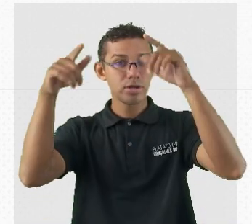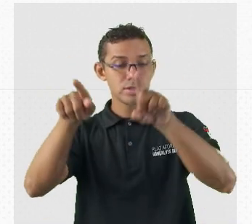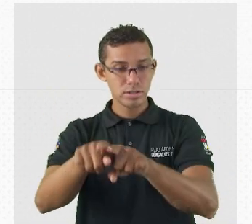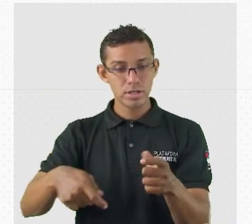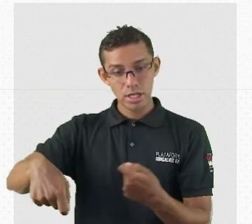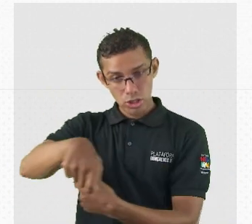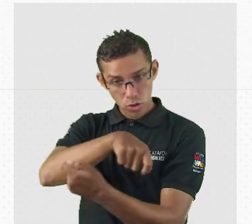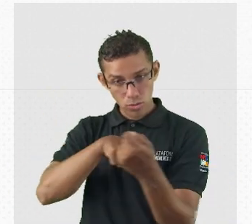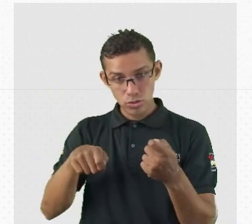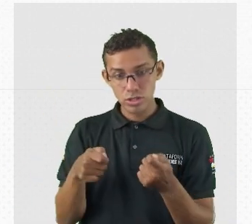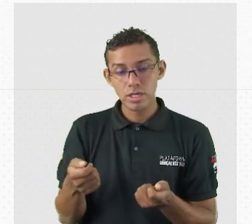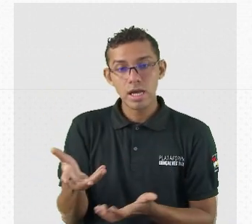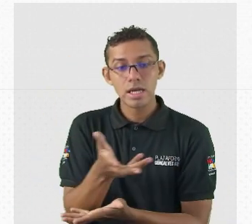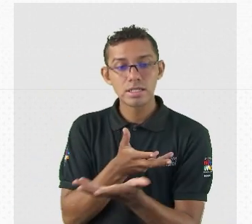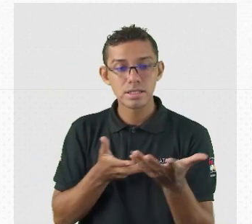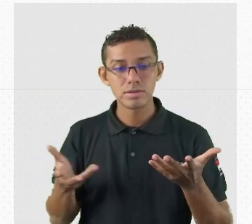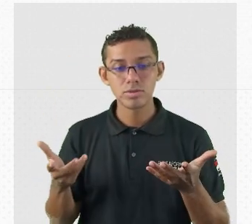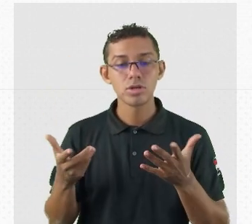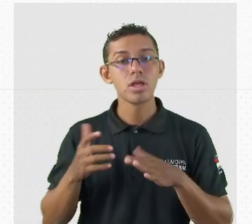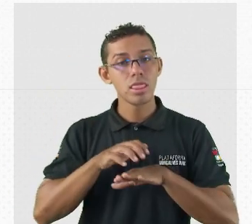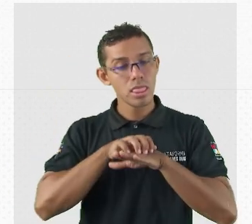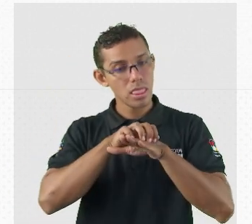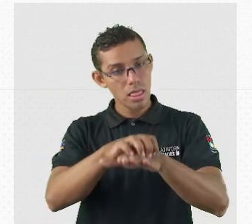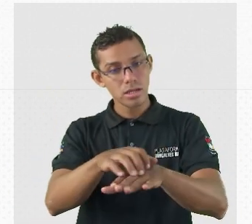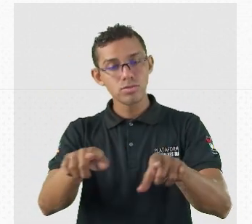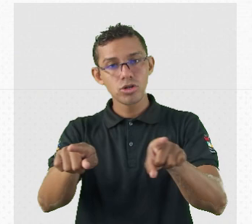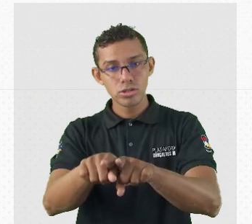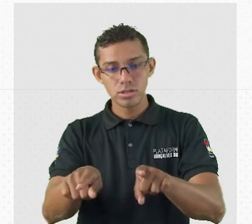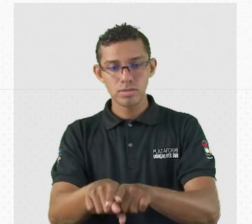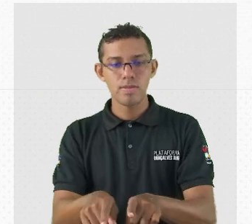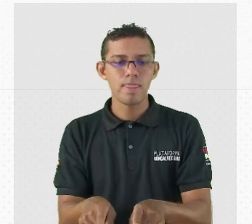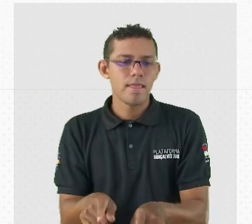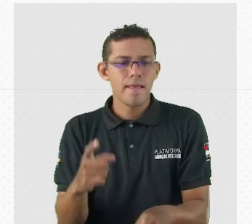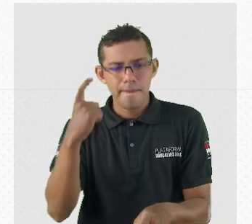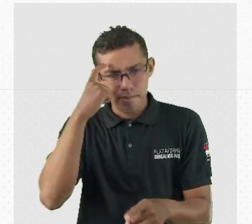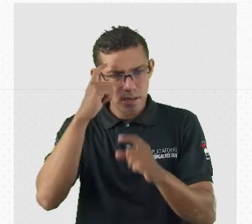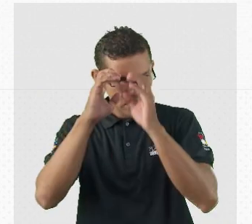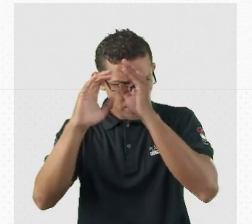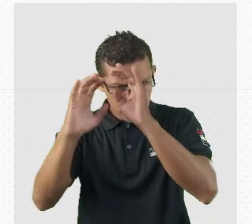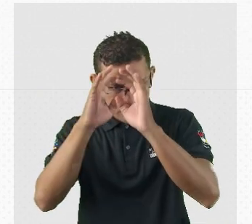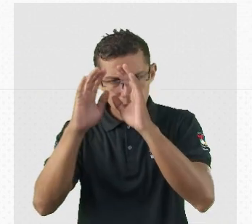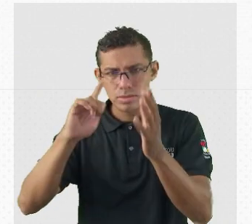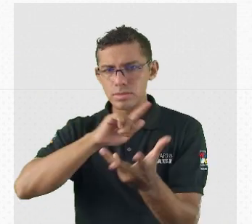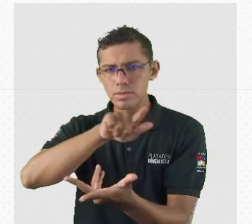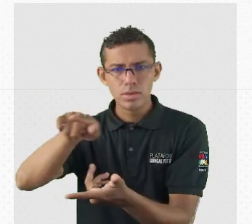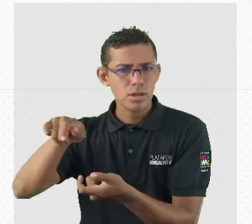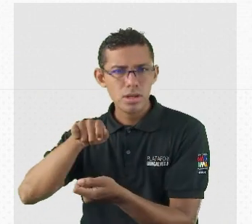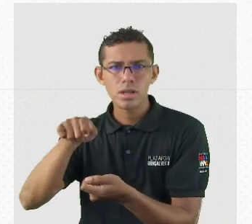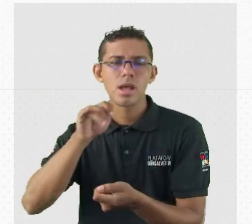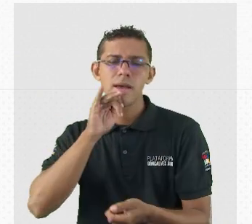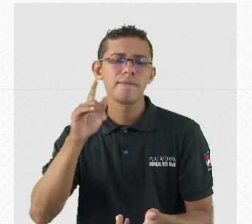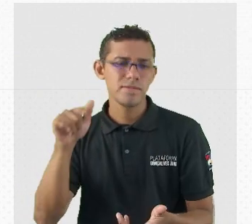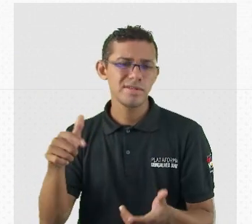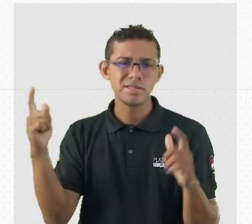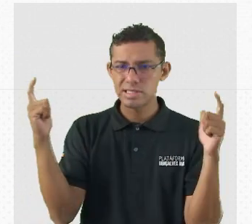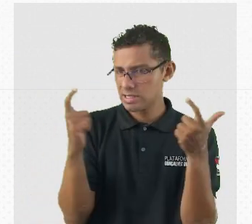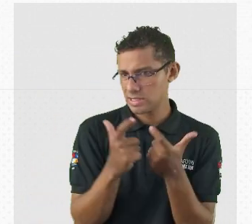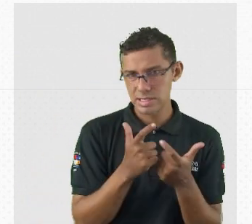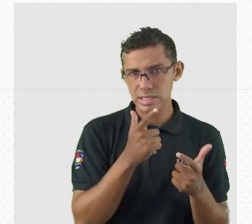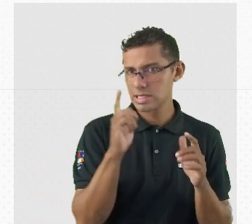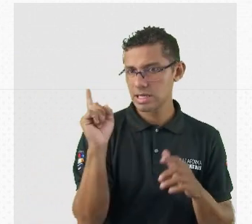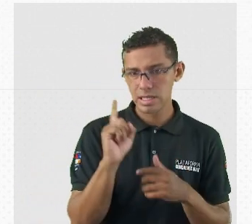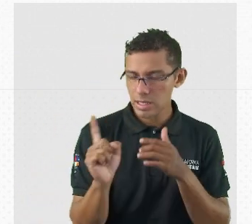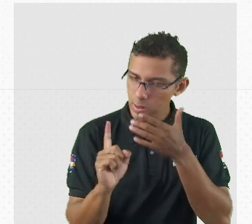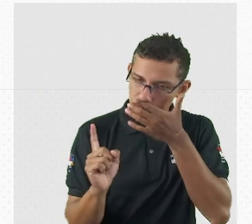de comunicação, gente, e claro, transporte também. Por isso que muita gente pensa que o processo de globalização é um fenômeno recente, mas não é. É